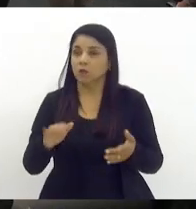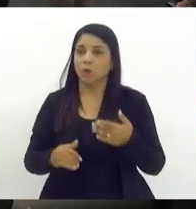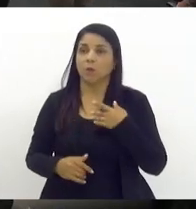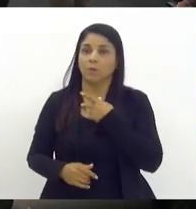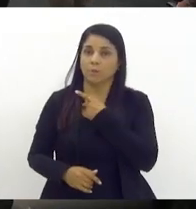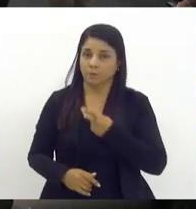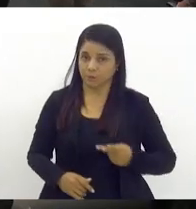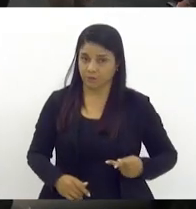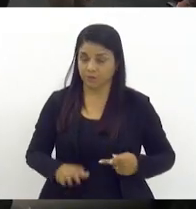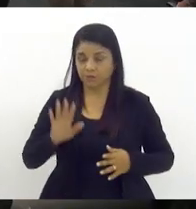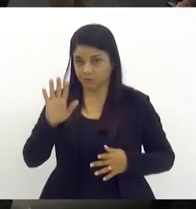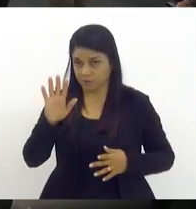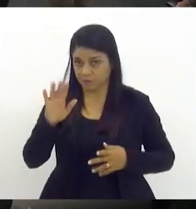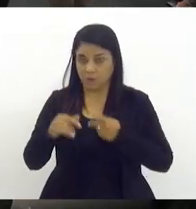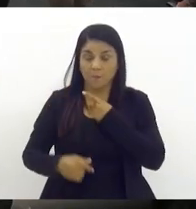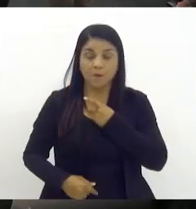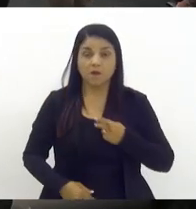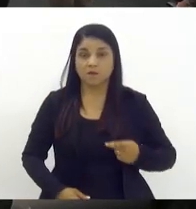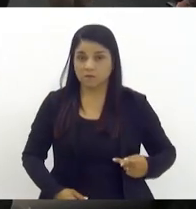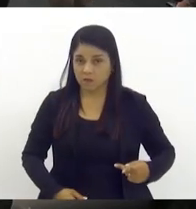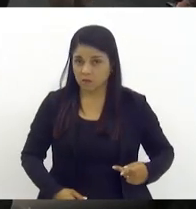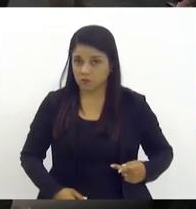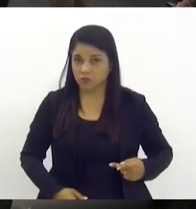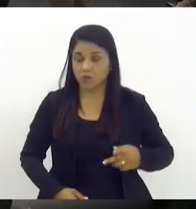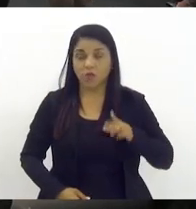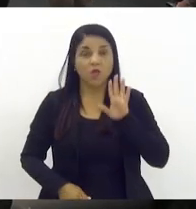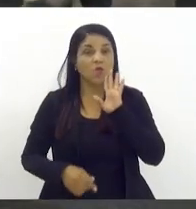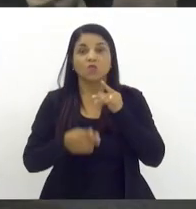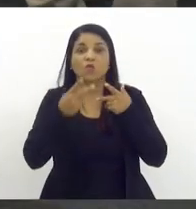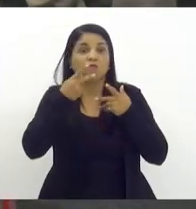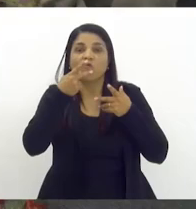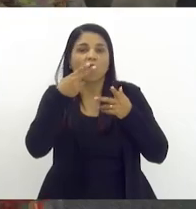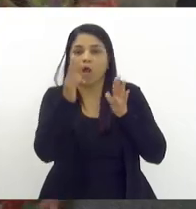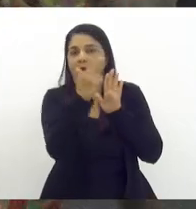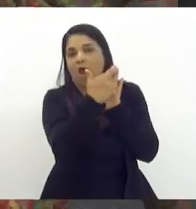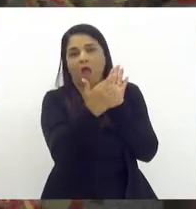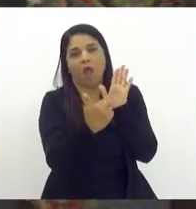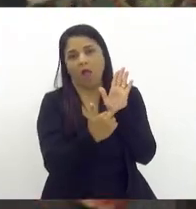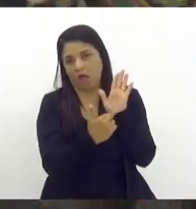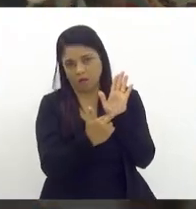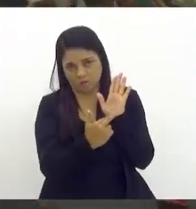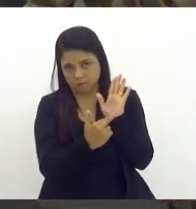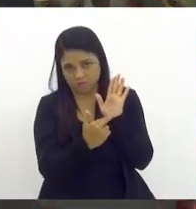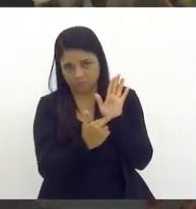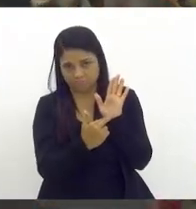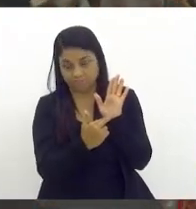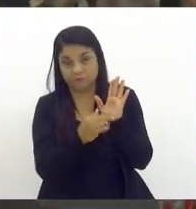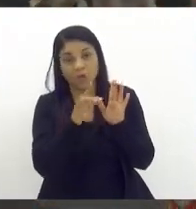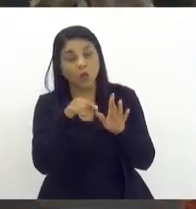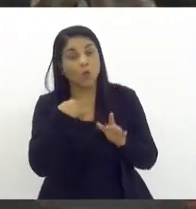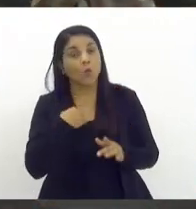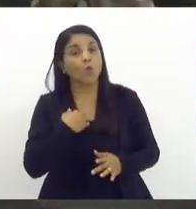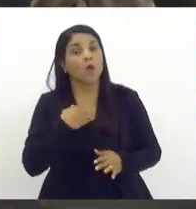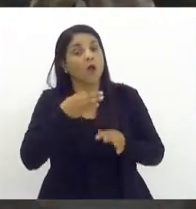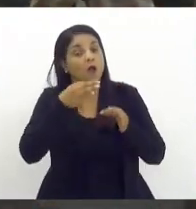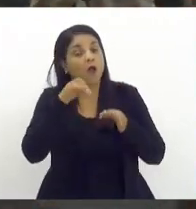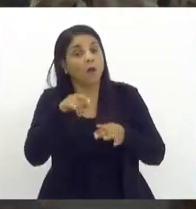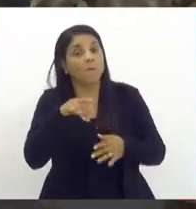eu não levantei questão regimental. Eu perguntei se o senhor achava